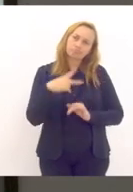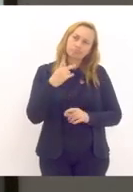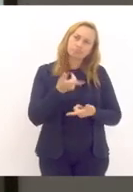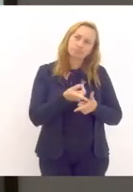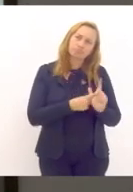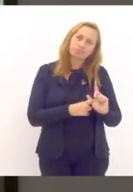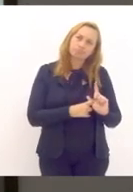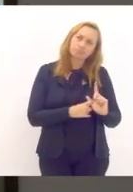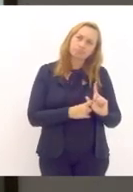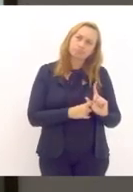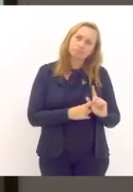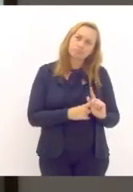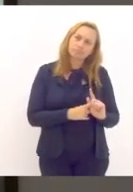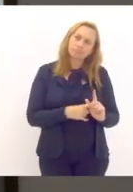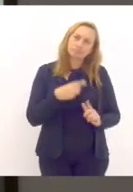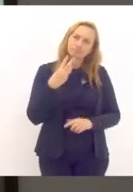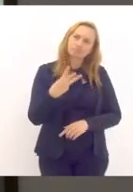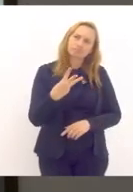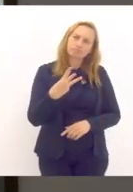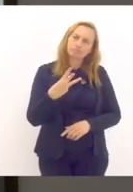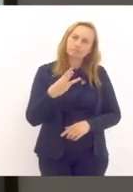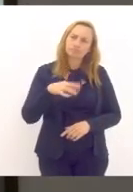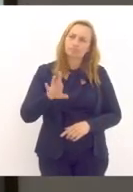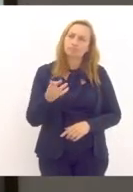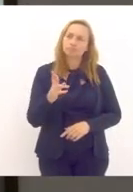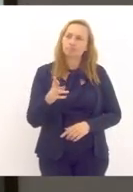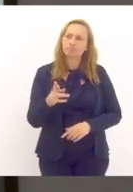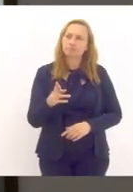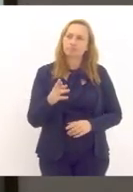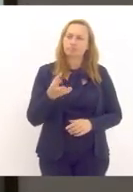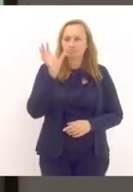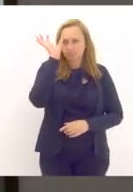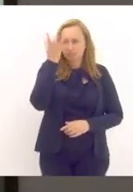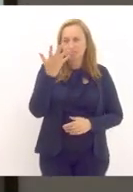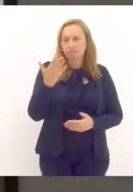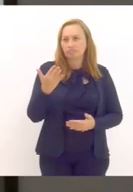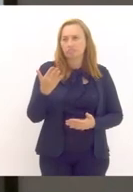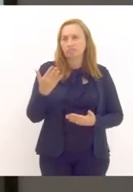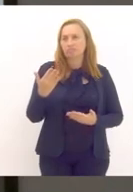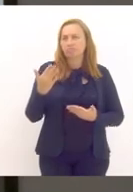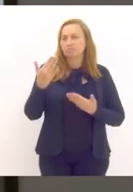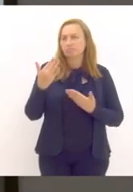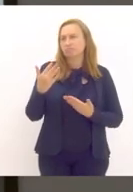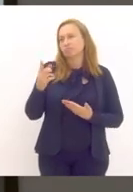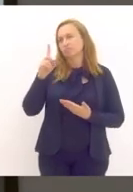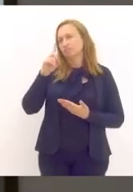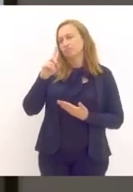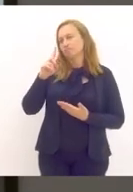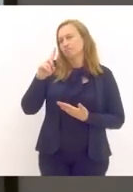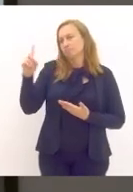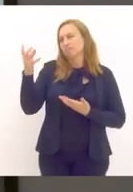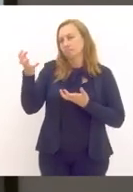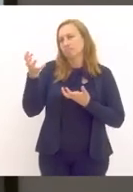de 3 bilhões que vai ser resolvida, se Deus quiser, ao longo desse ano.